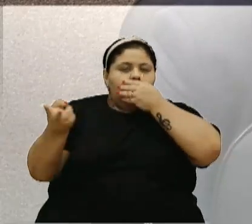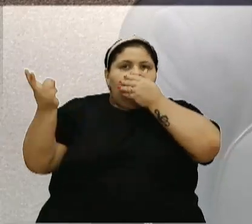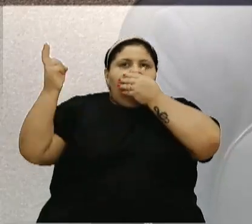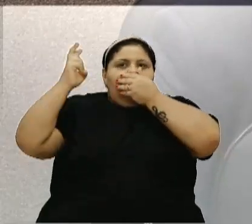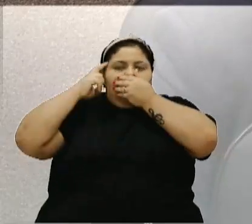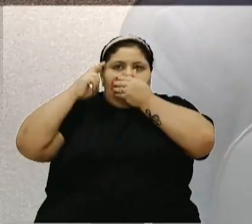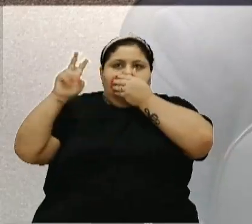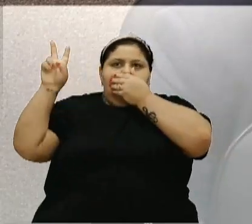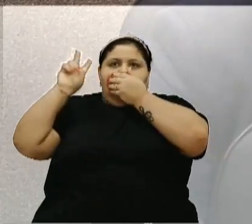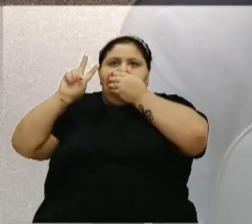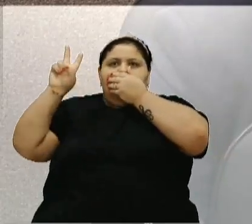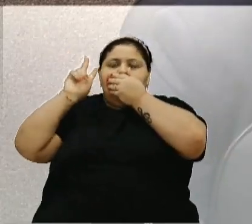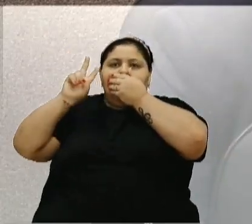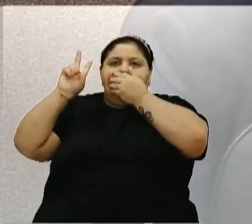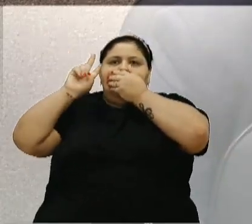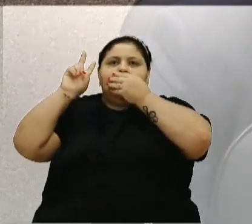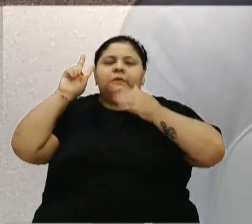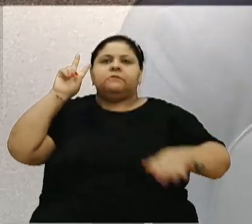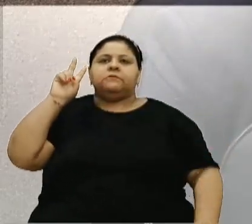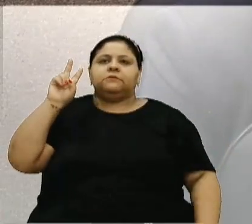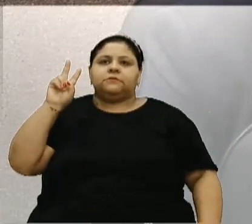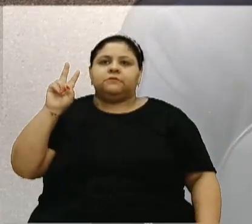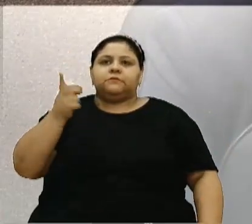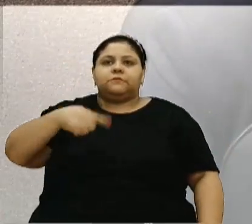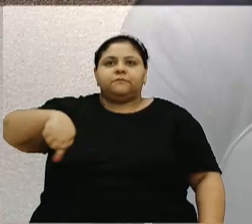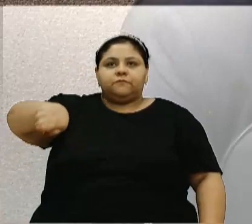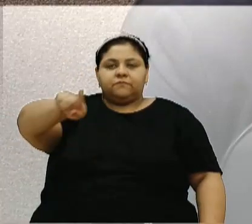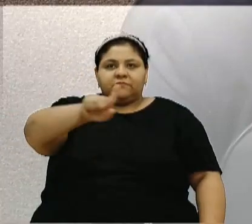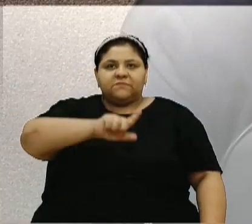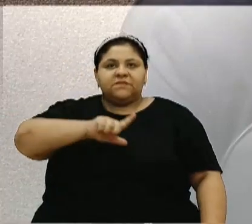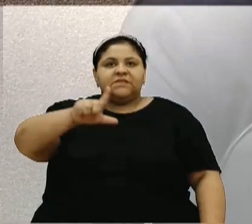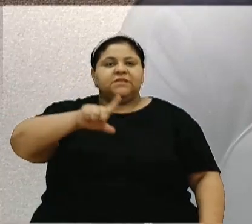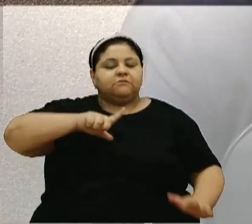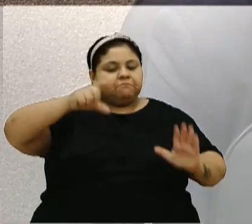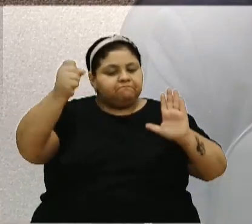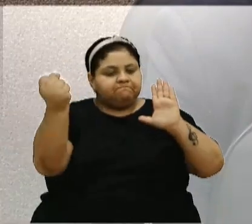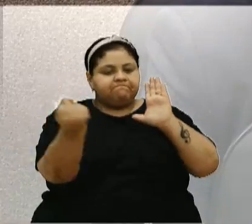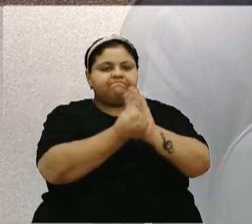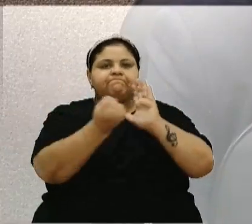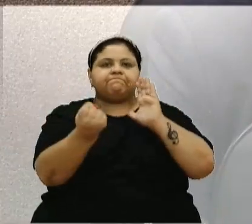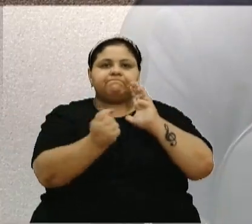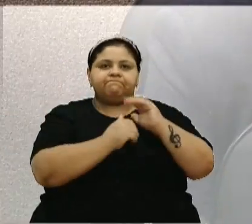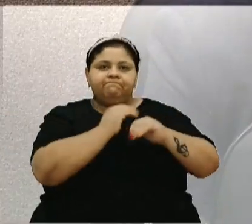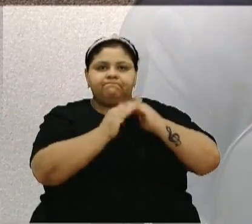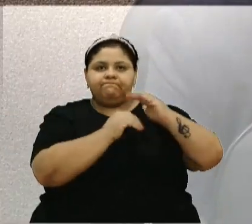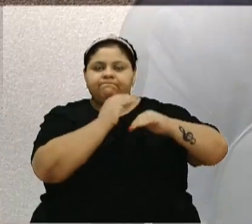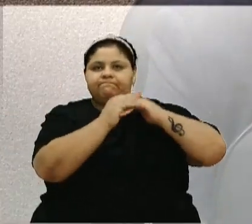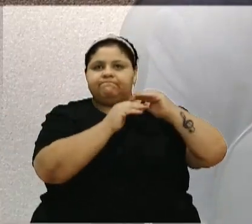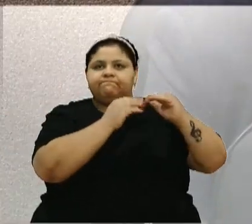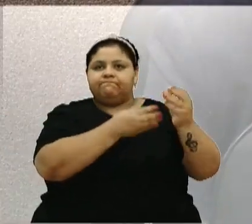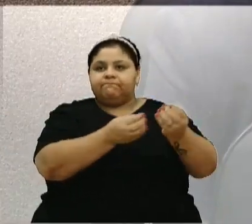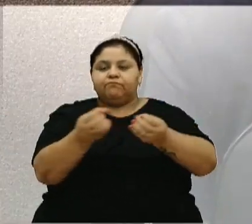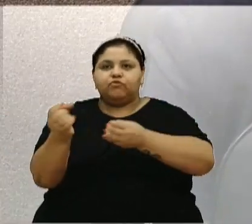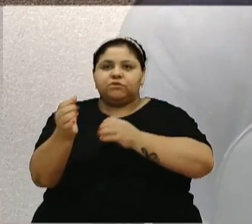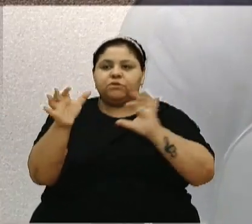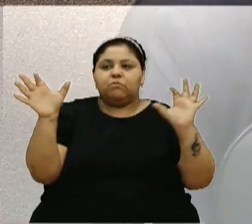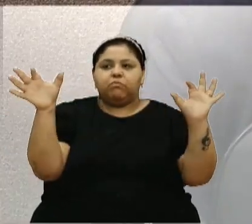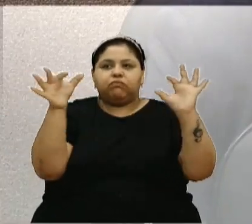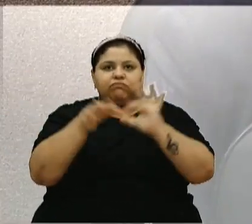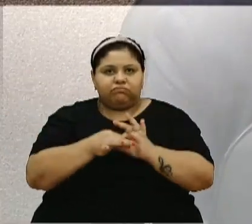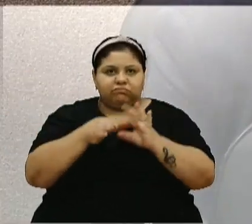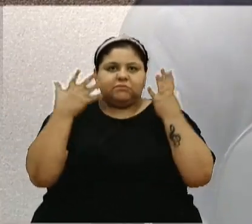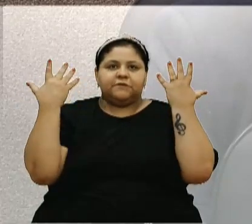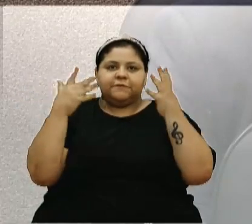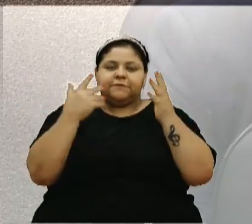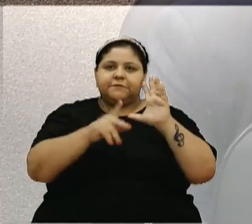nossa história e valoriza isso, a gente deixa um legado e constrói realmente muitas pontes, né? Então, parabéns pelo